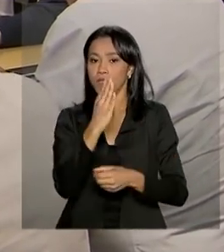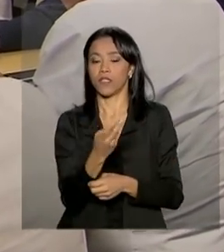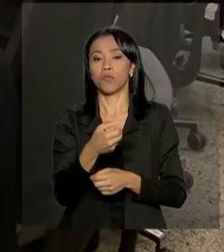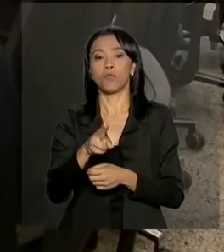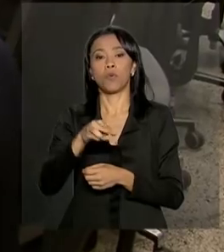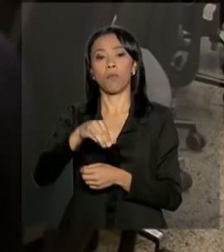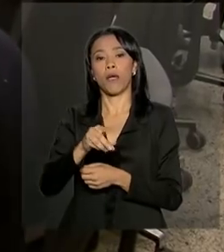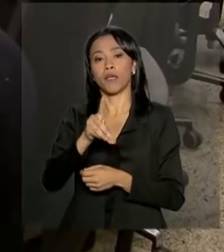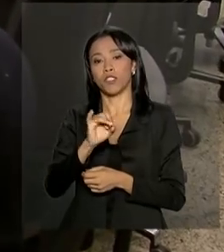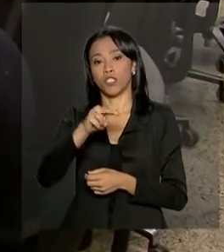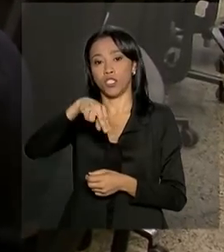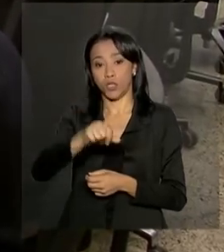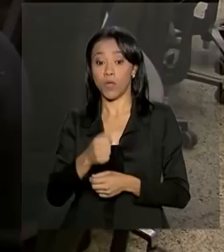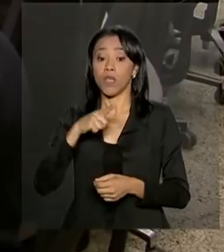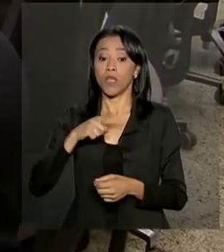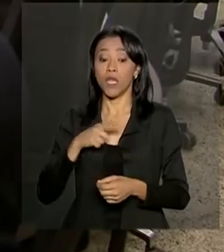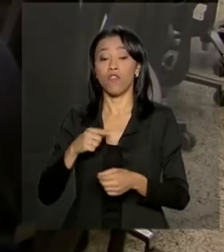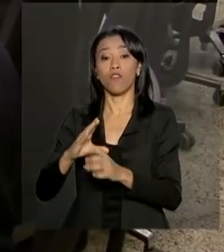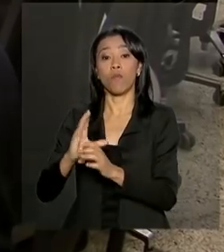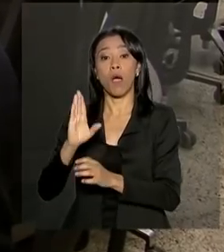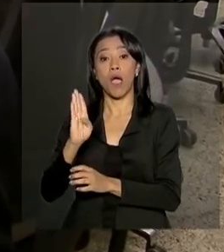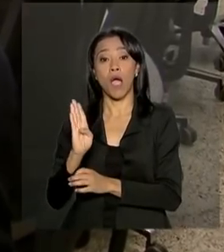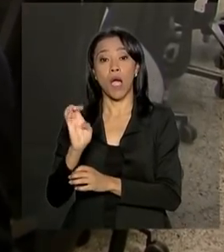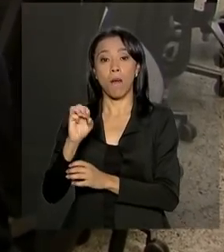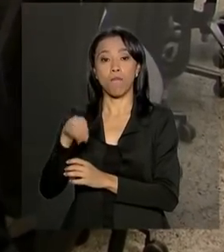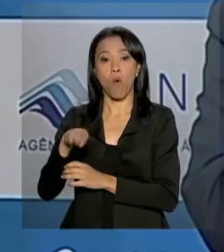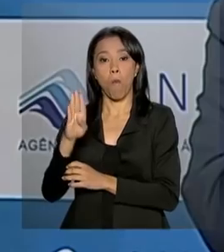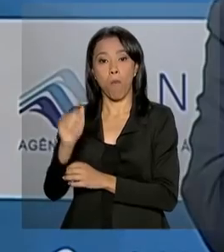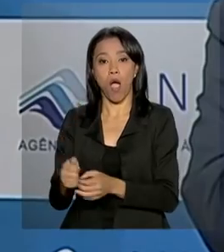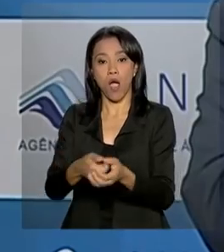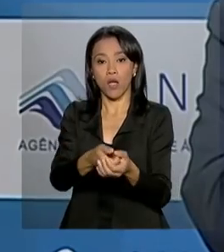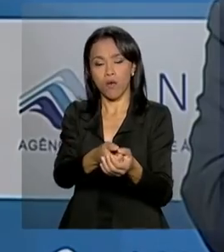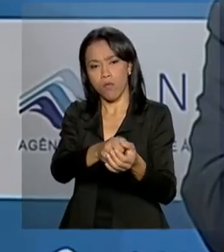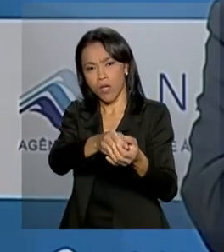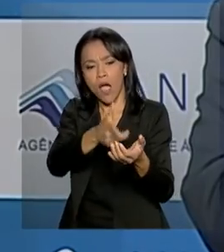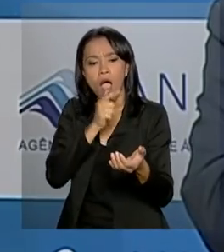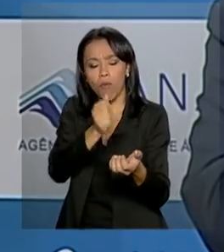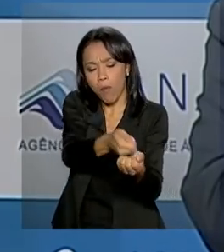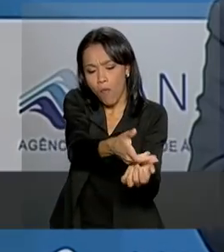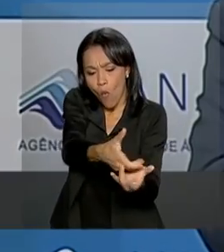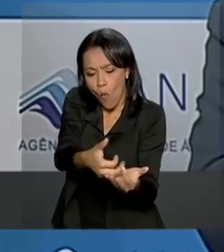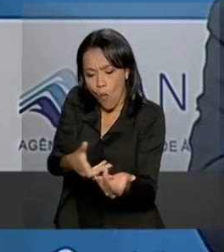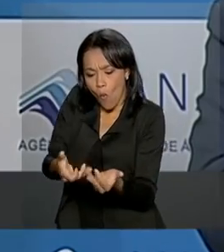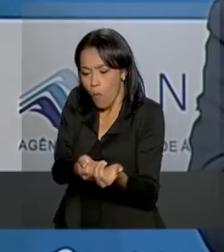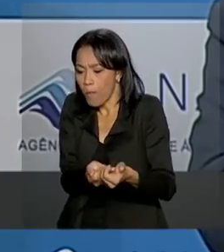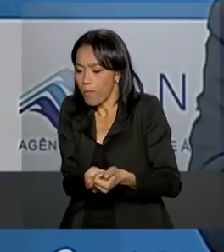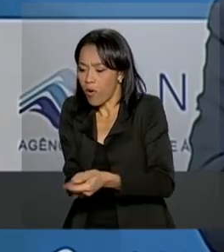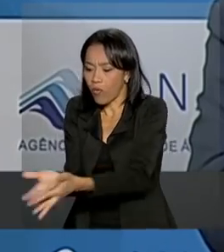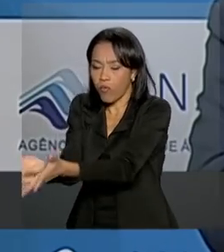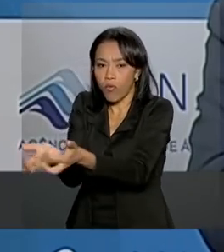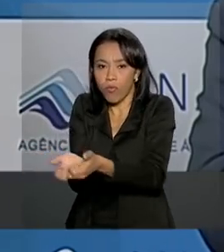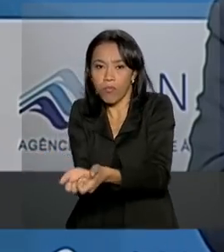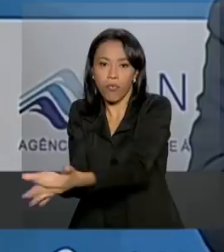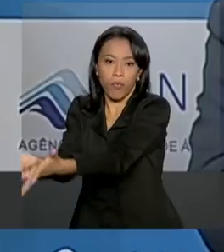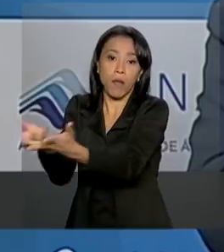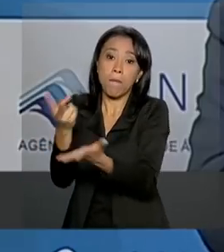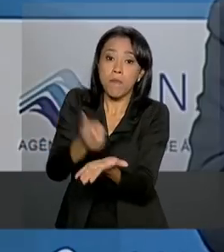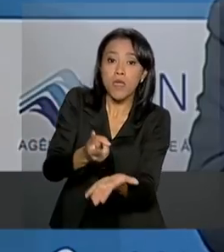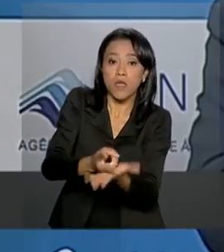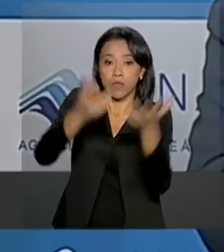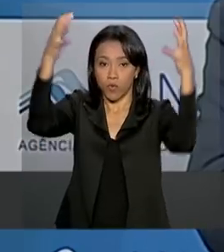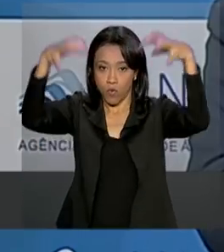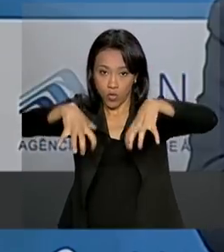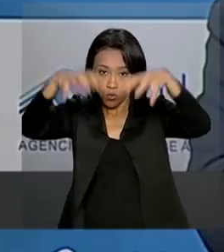uma segunda bomba que reforçou o escoamento da água. Mesmo com o dreno não funcionando, mesmo com a chuva,